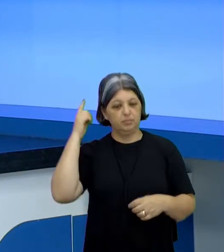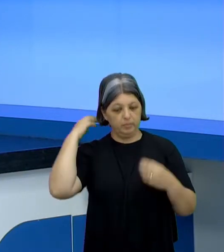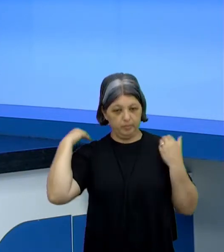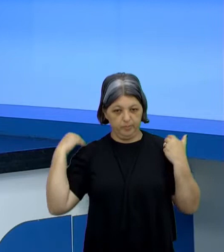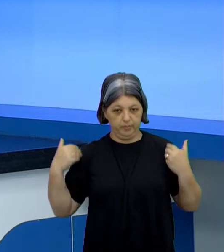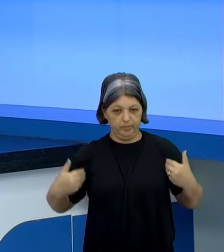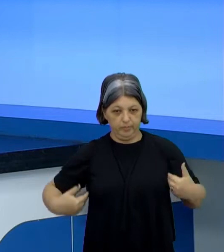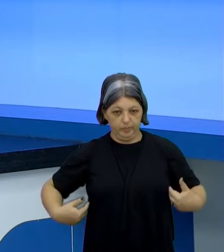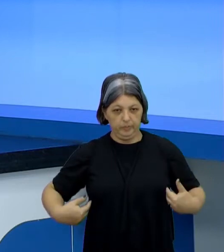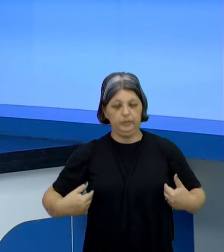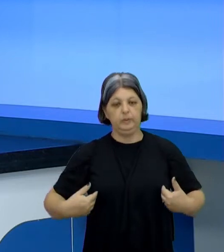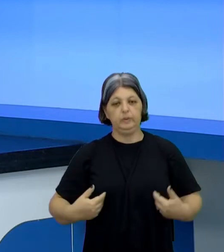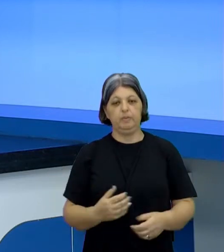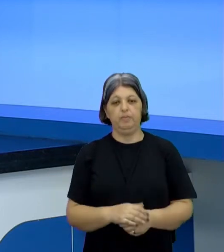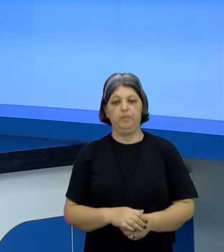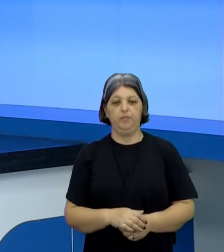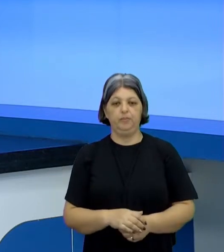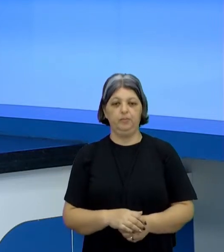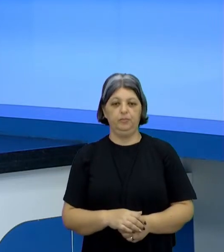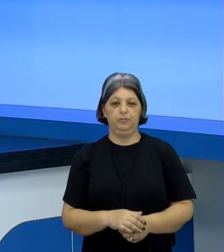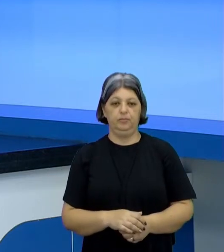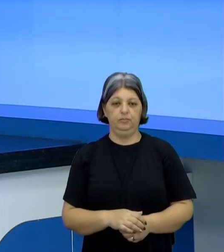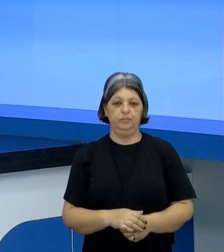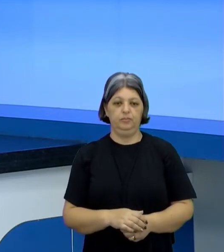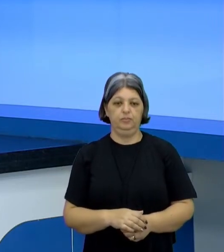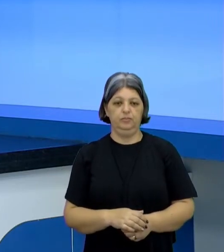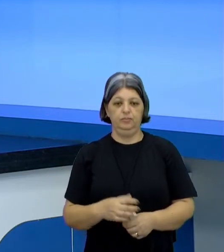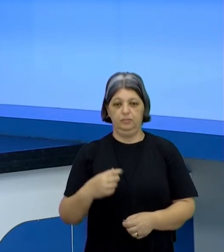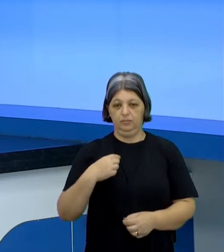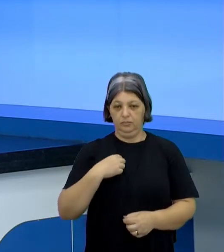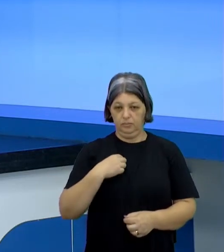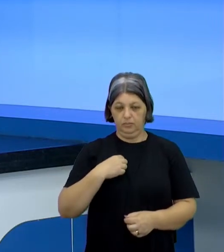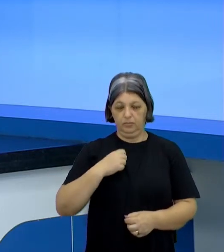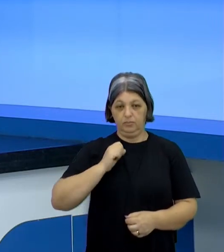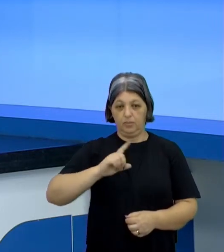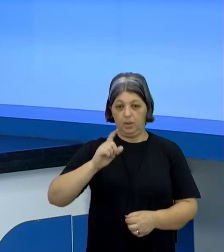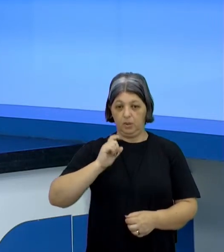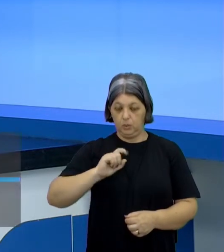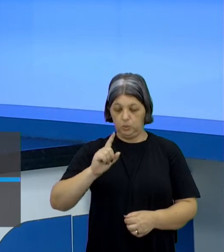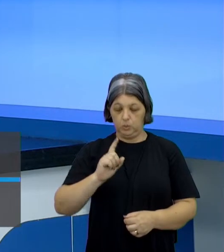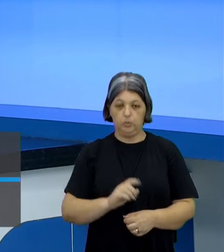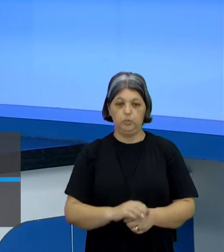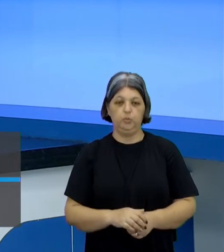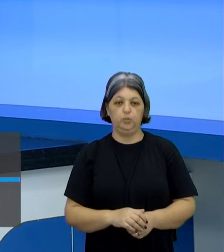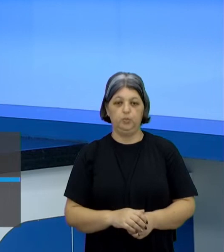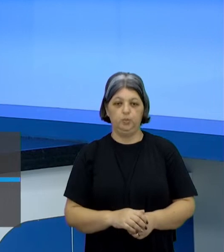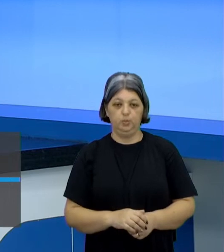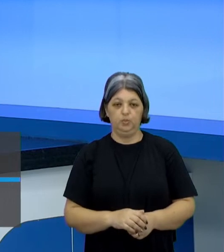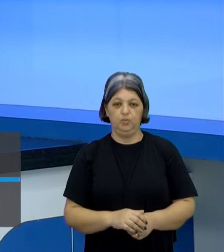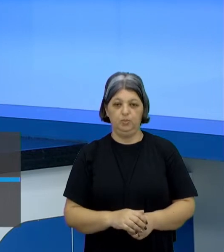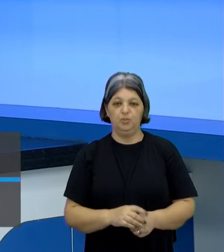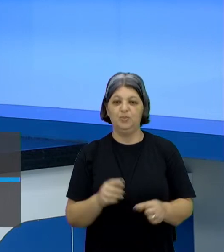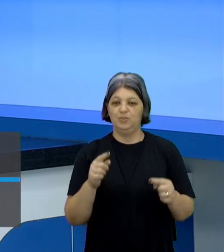hoje eles estão soltos. Estou com uma blusinha azul marinho, combinando com a